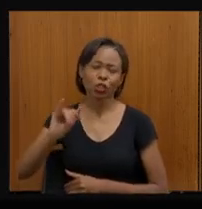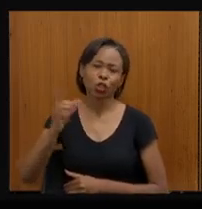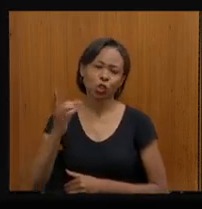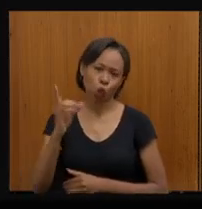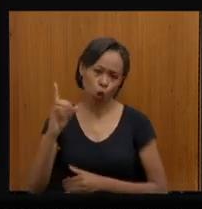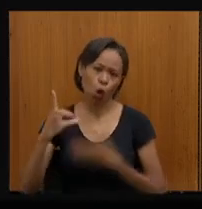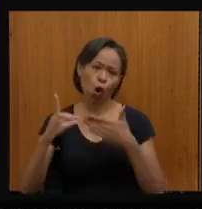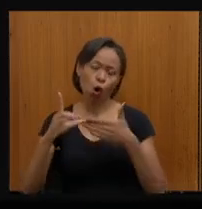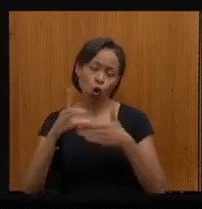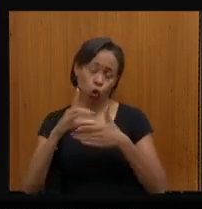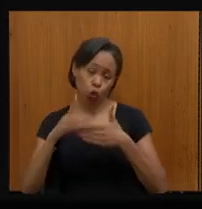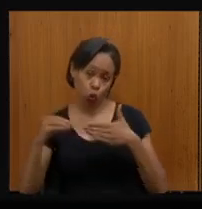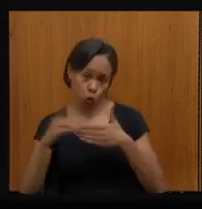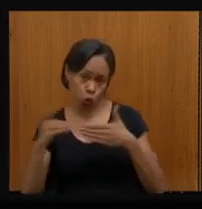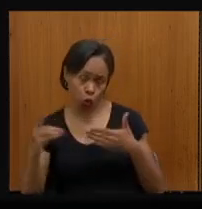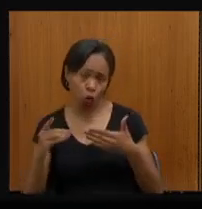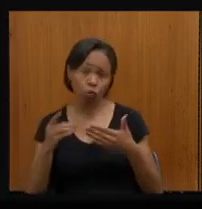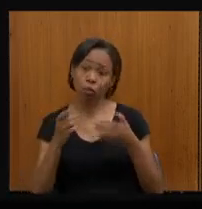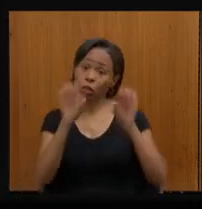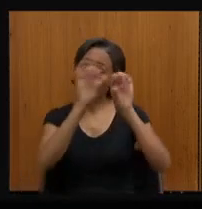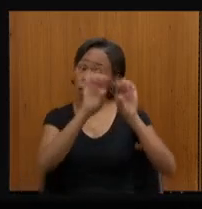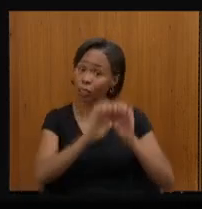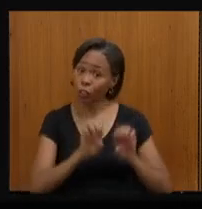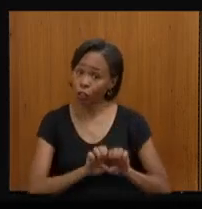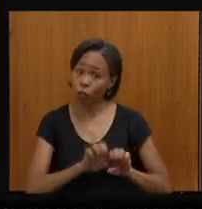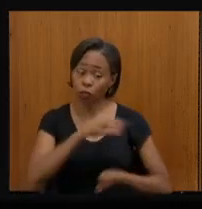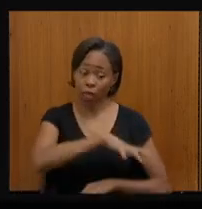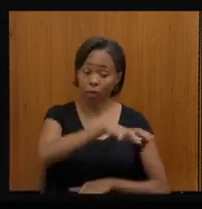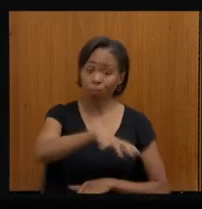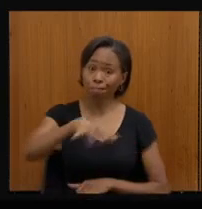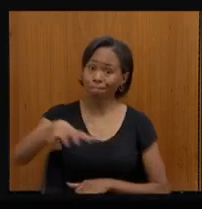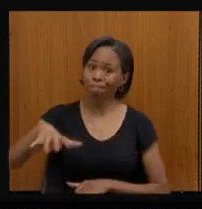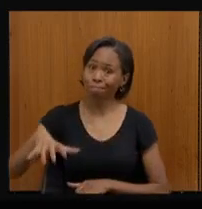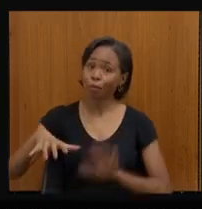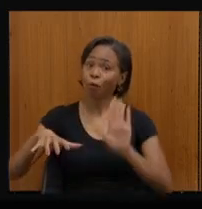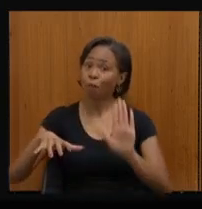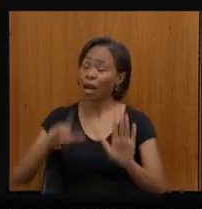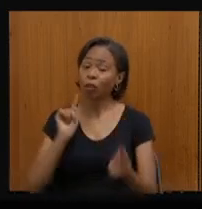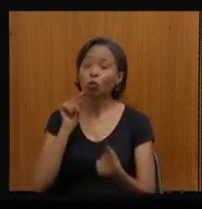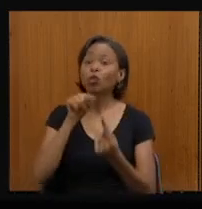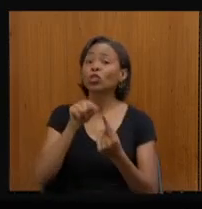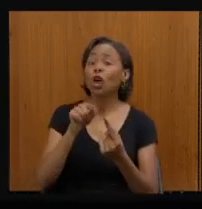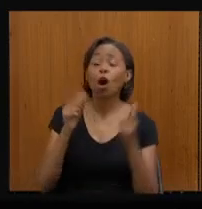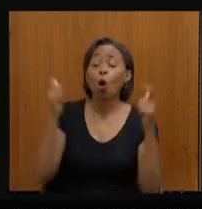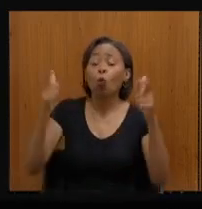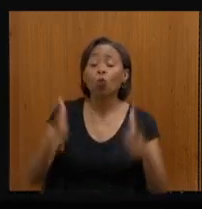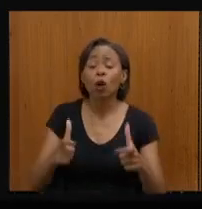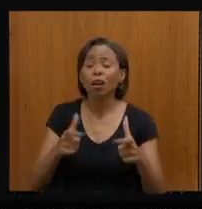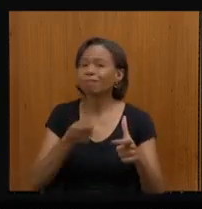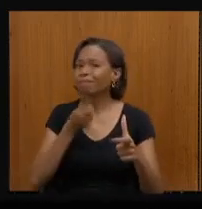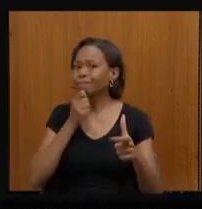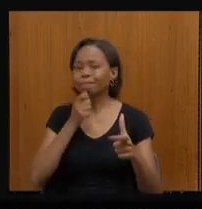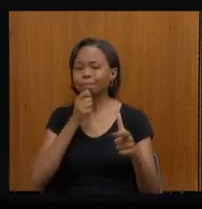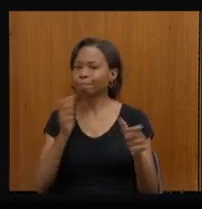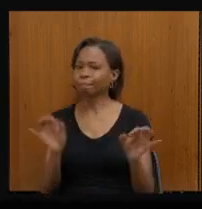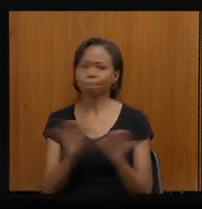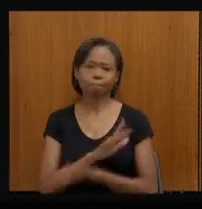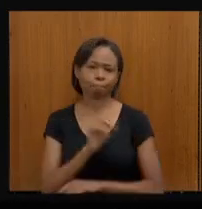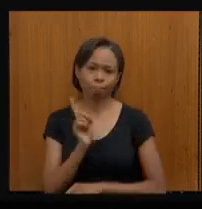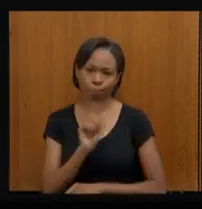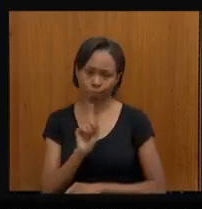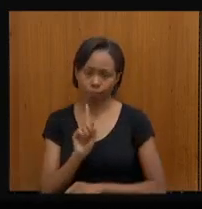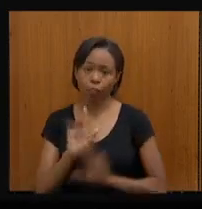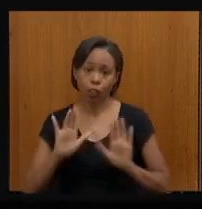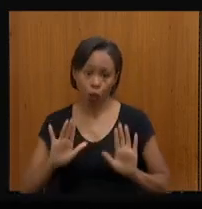estamos não é construção é estruturação dos Titãs eles não foram definidos ainda os locais que vão sei o que vai vai vai